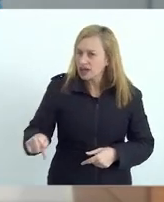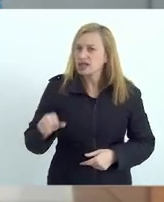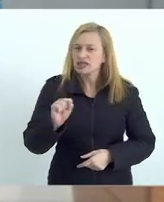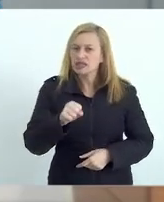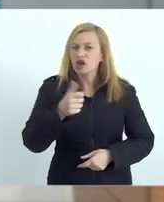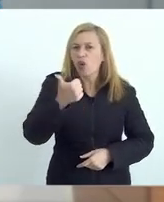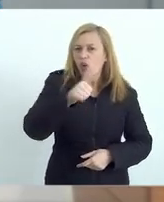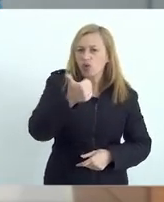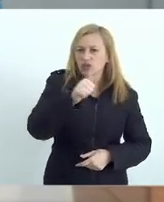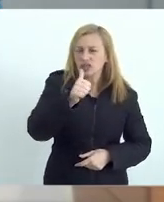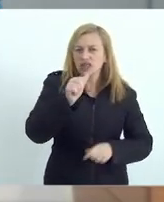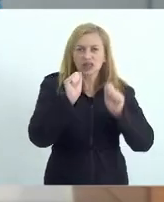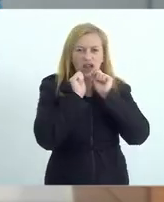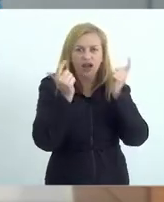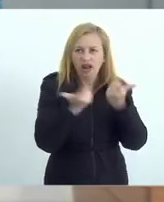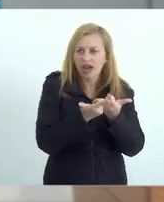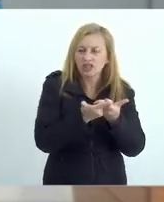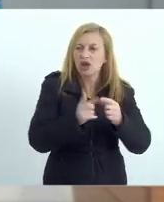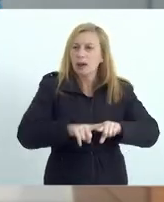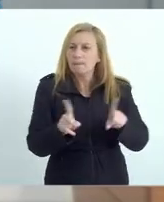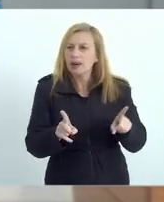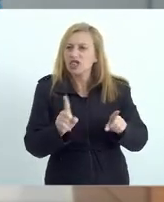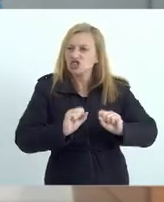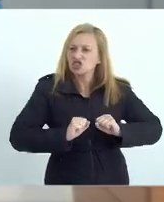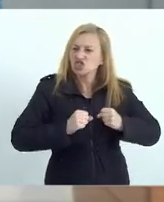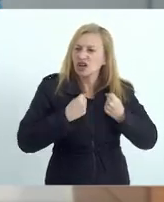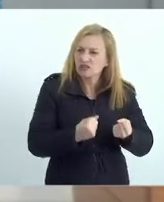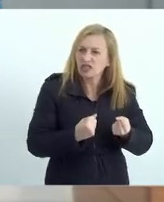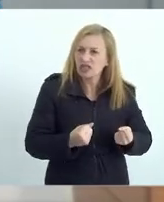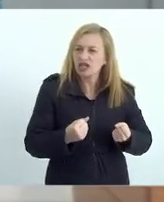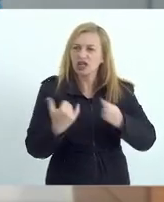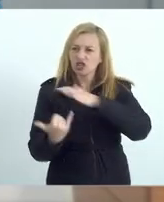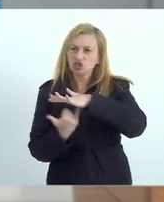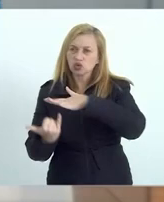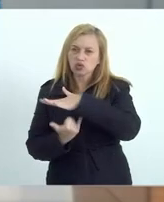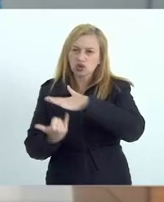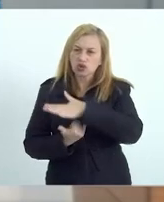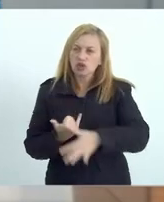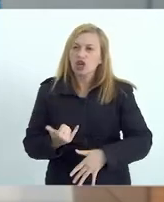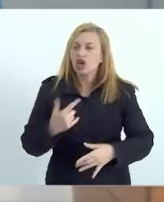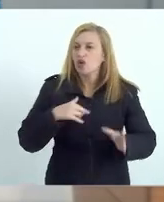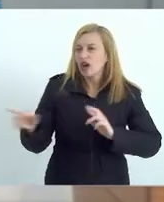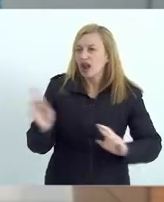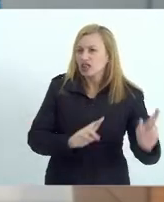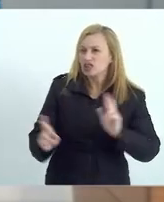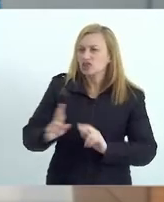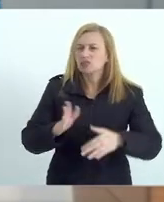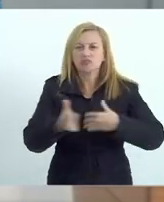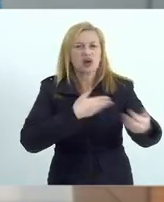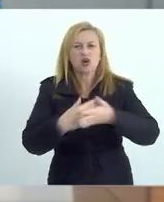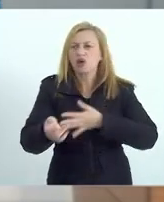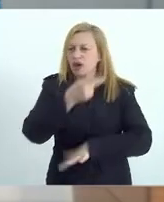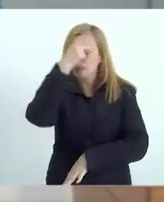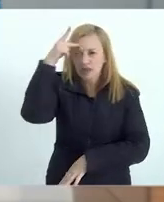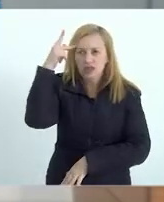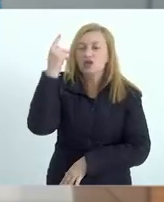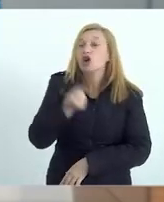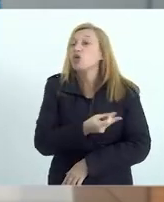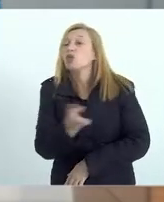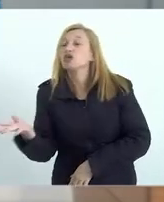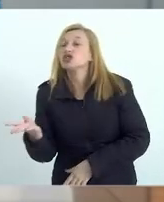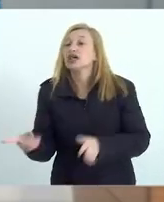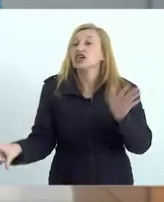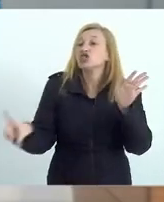11 anos na Assembleia Legislativa mas defendendo a destruição eu relaciono para quem quiser a